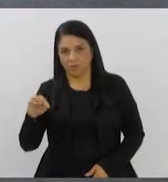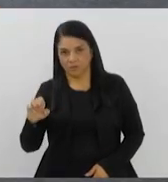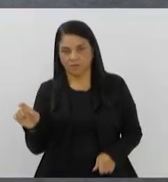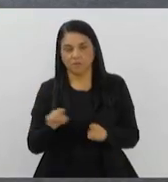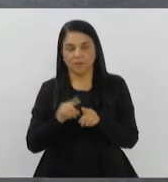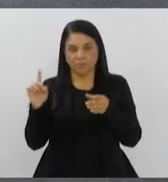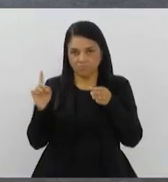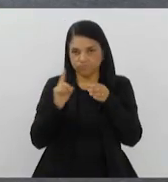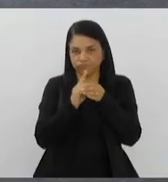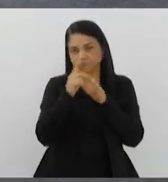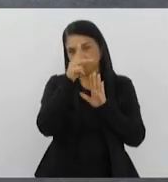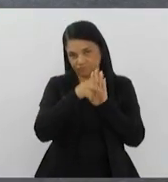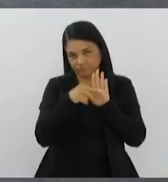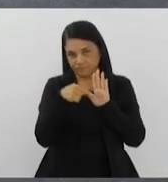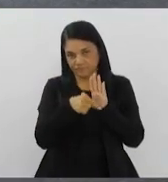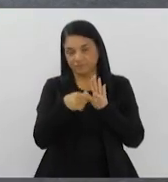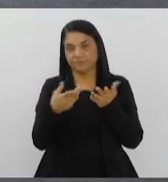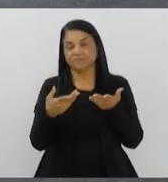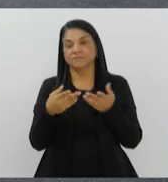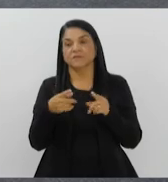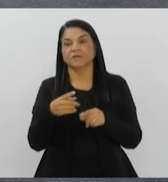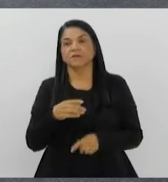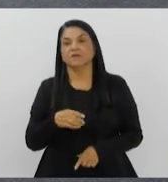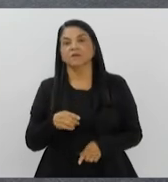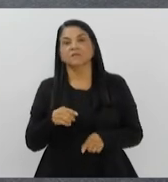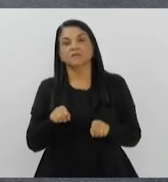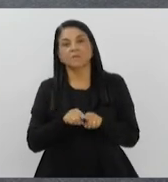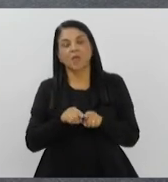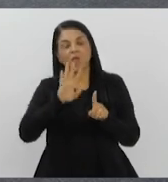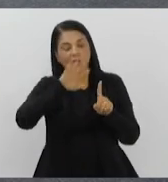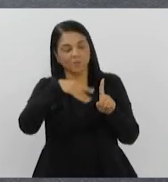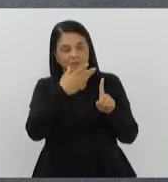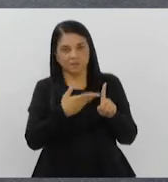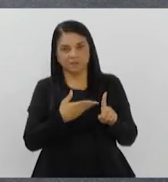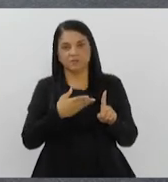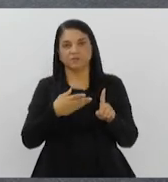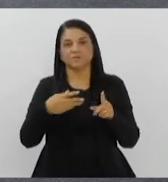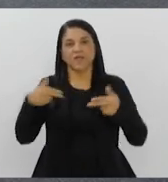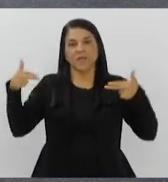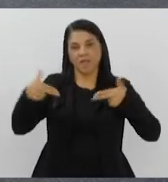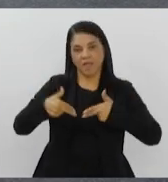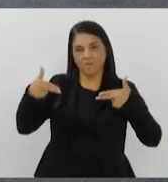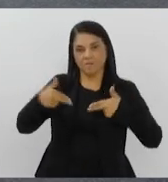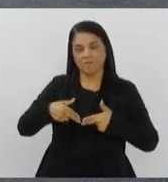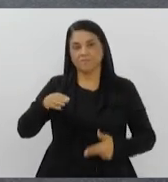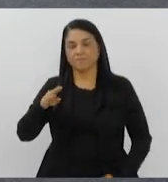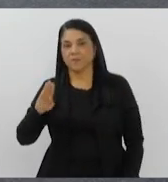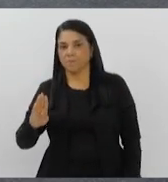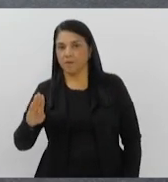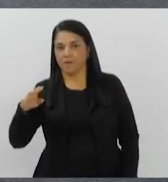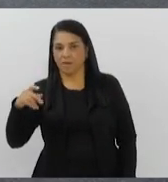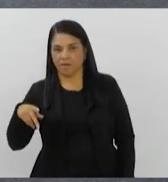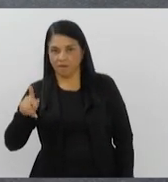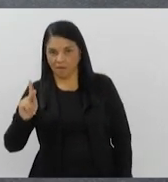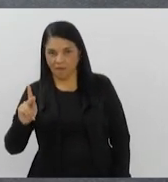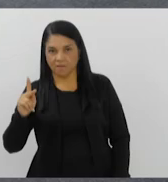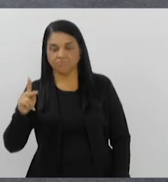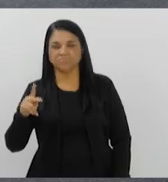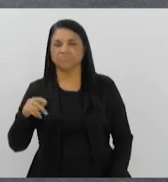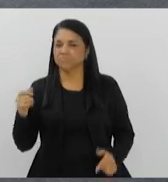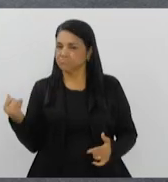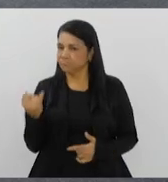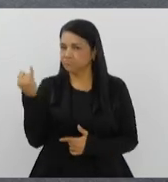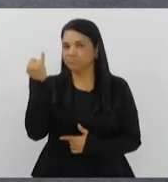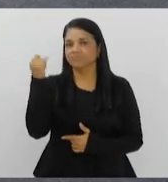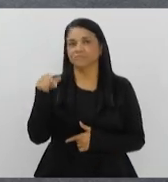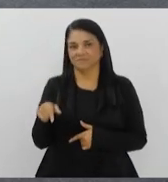E, por fim, né, a homenagem para o nosso rapper BK. Ele é simplesmente um dos maiores rappers da atualidade,